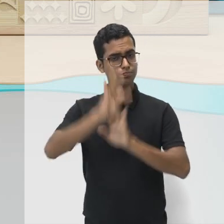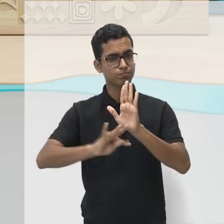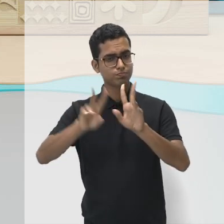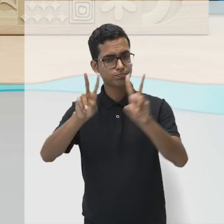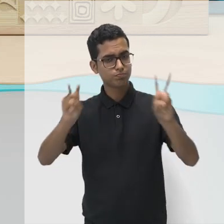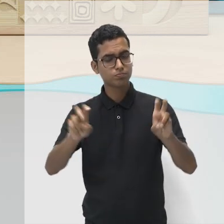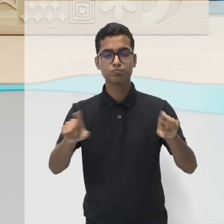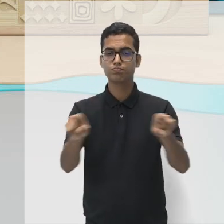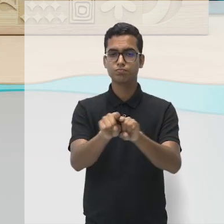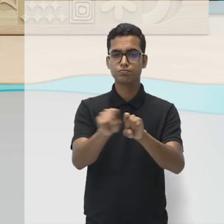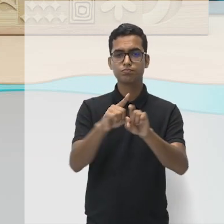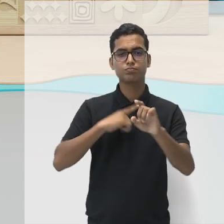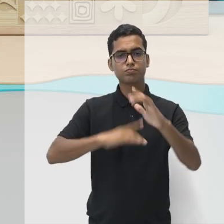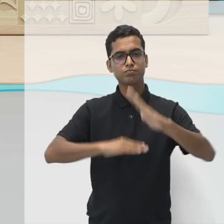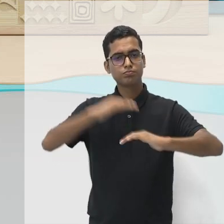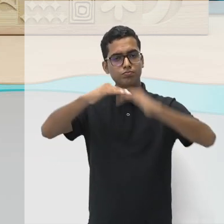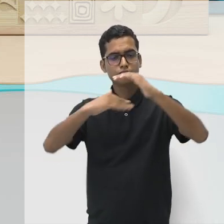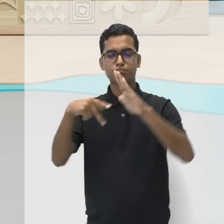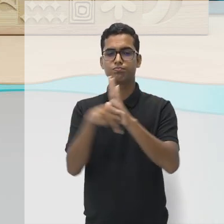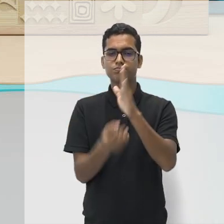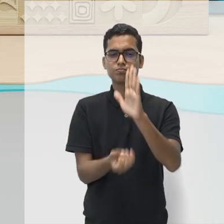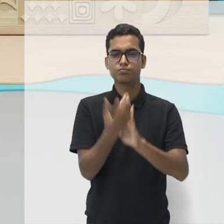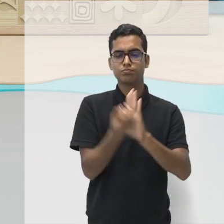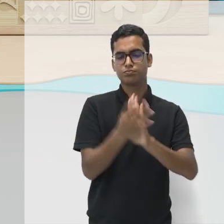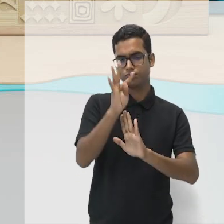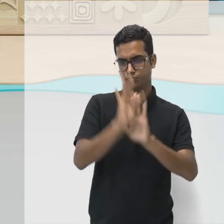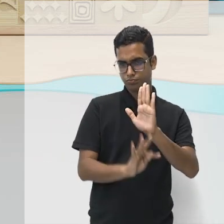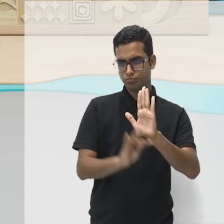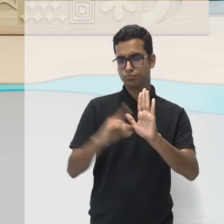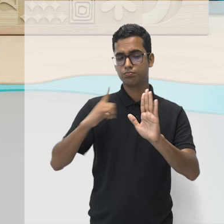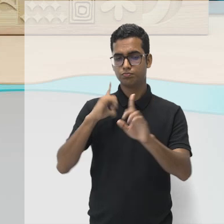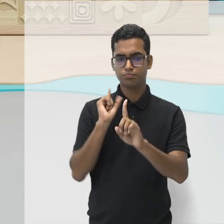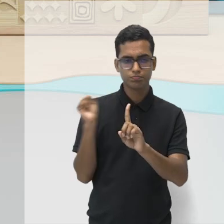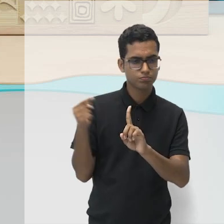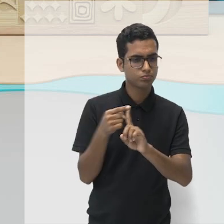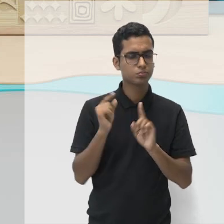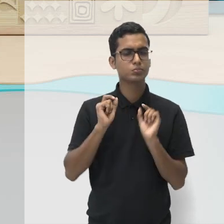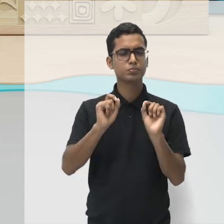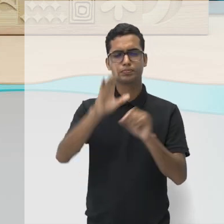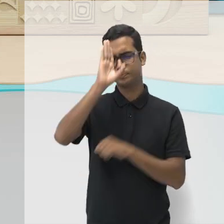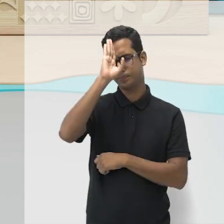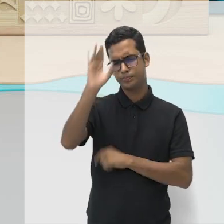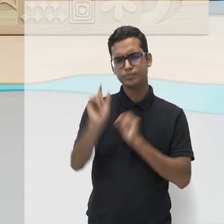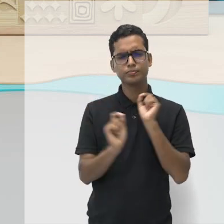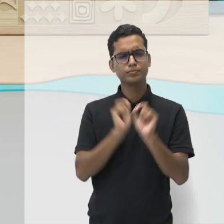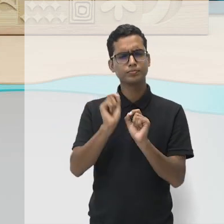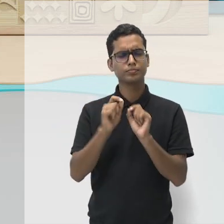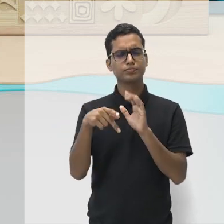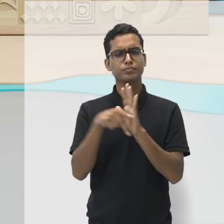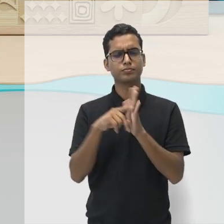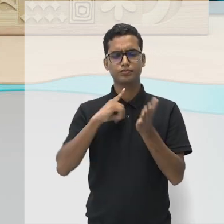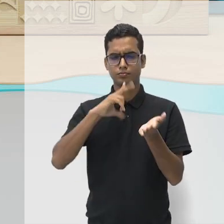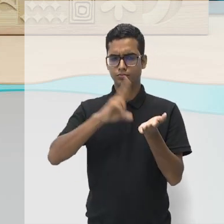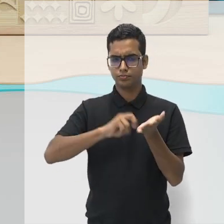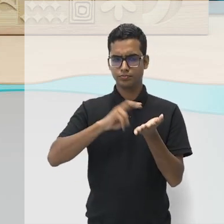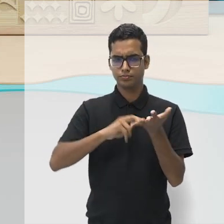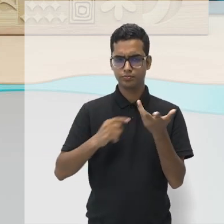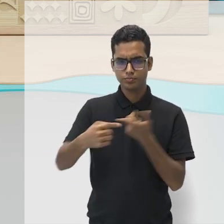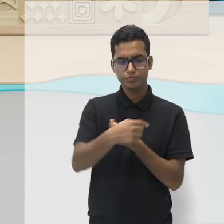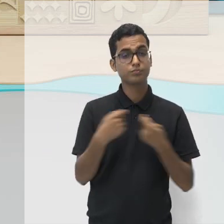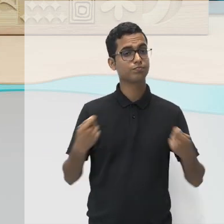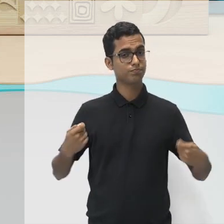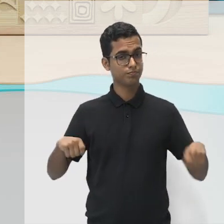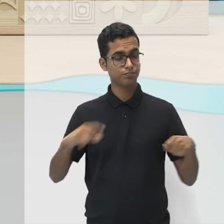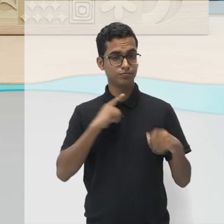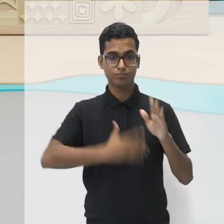aí desenvolver a sua produção textual. O que a gente vai ver? A gente precisa, então, antes de mais nada, estar munido de vocabulário, né? A gente tem que